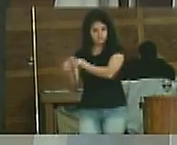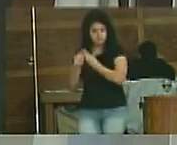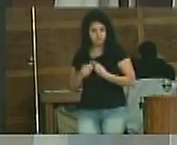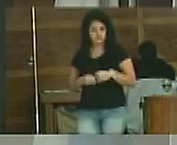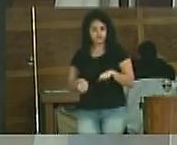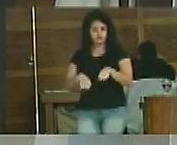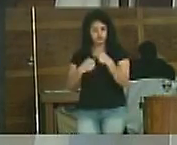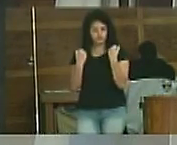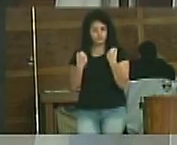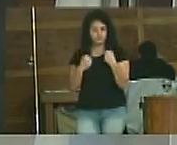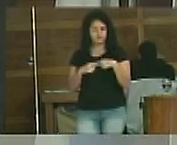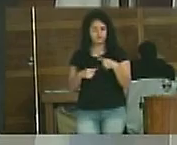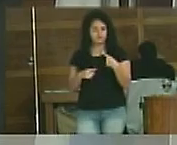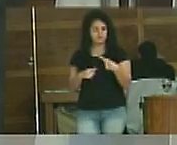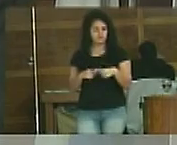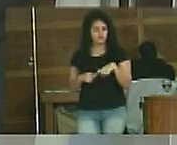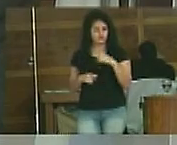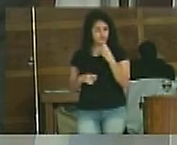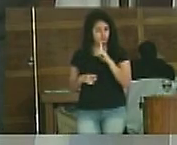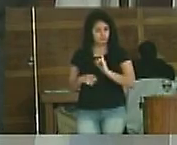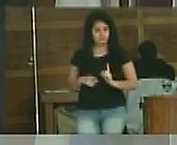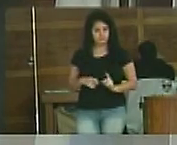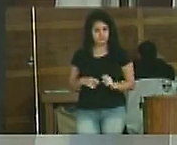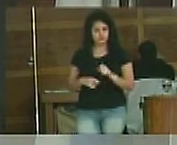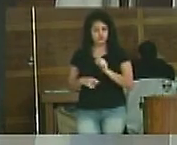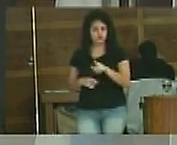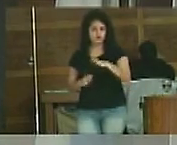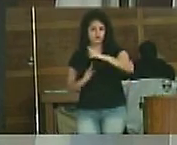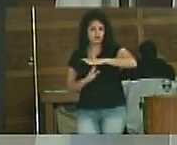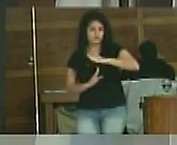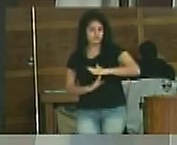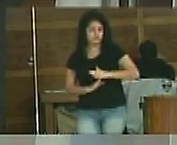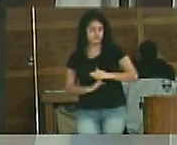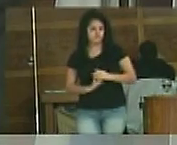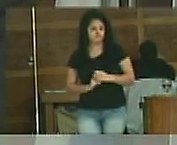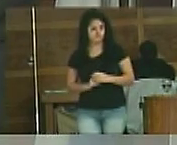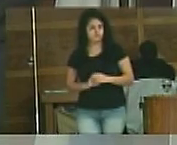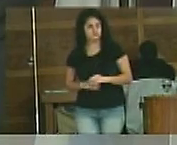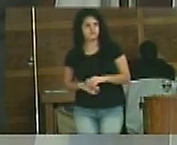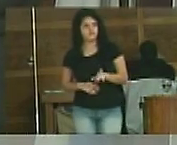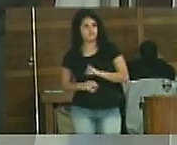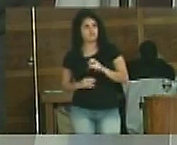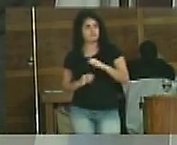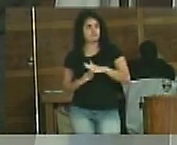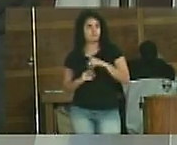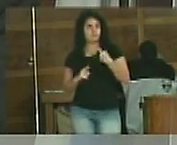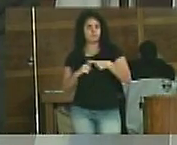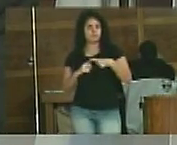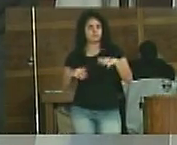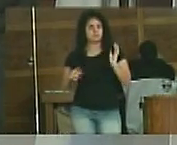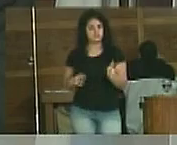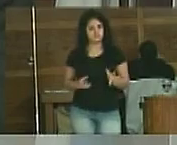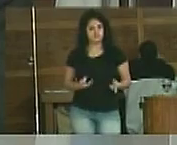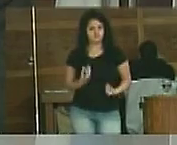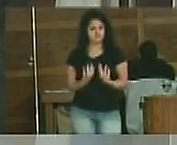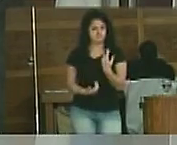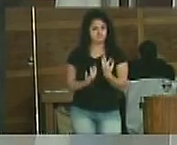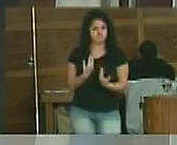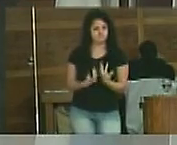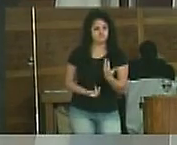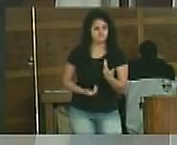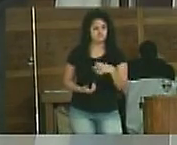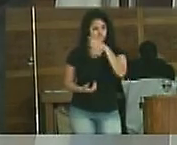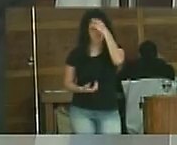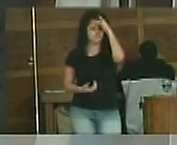reforço pra cá. Não tá nada bom, não. Eles só deram tempo. Nem deram, né? Já queimaram lá, atacaram... Um já virou churrasquinho,